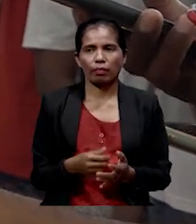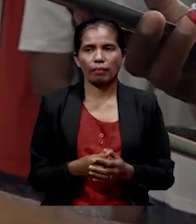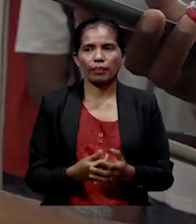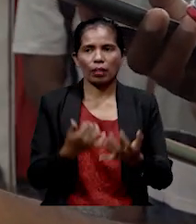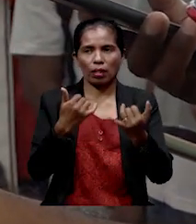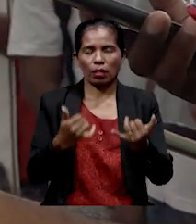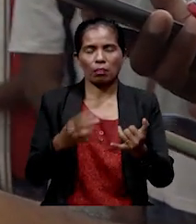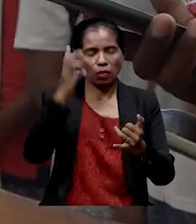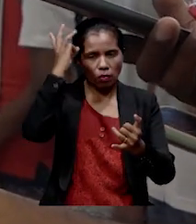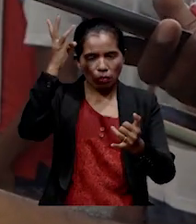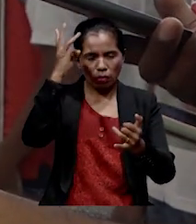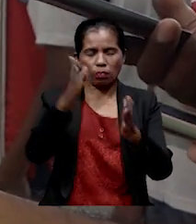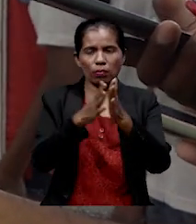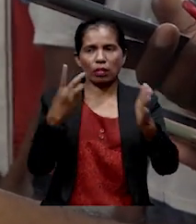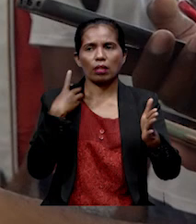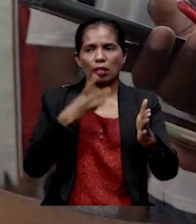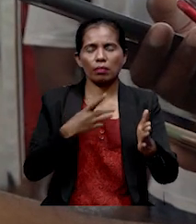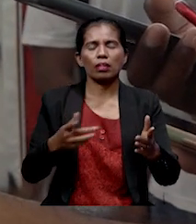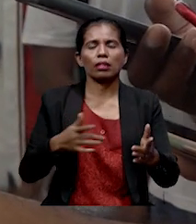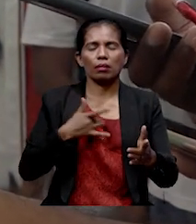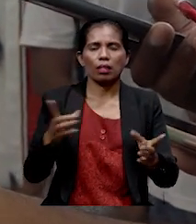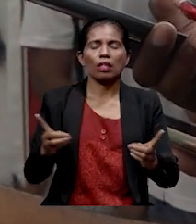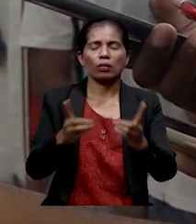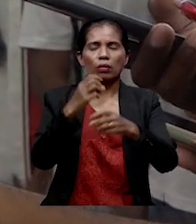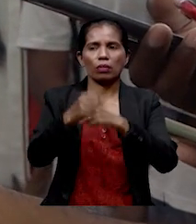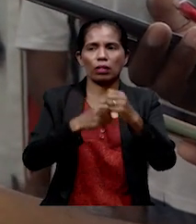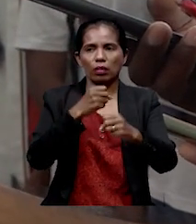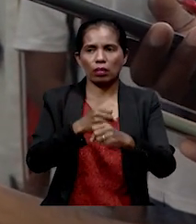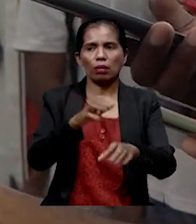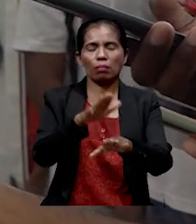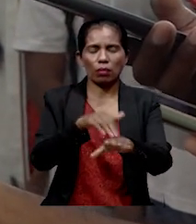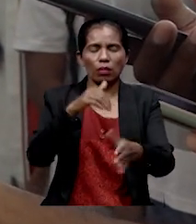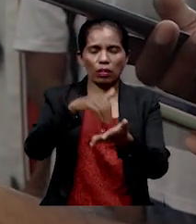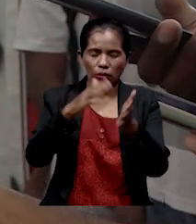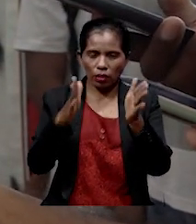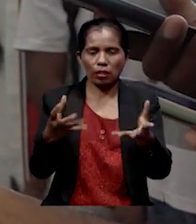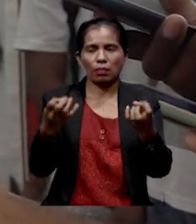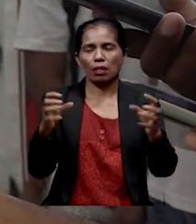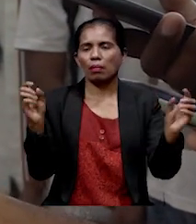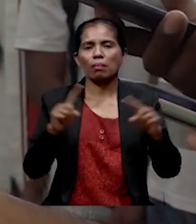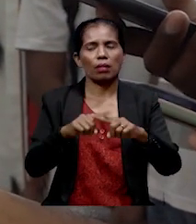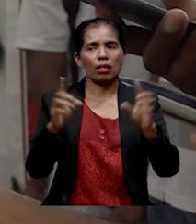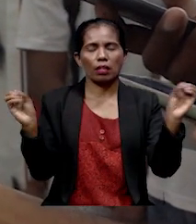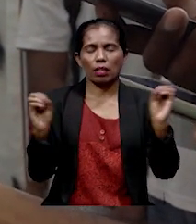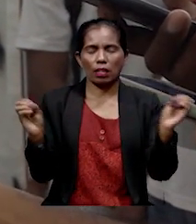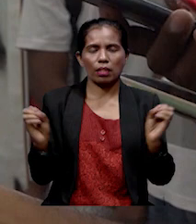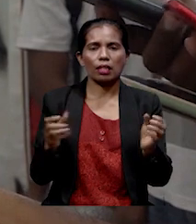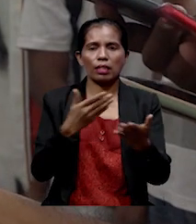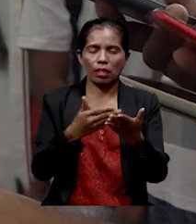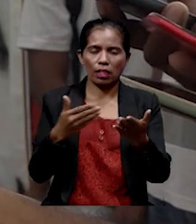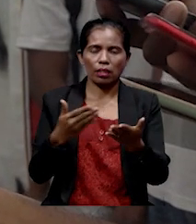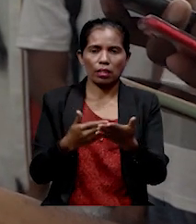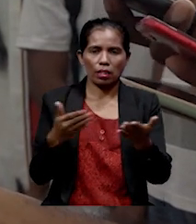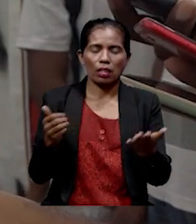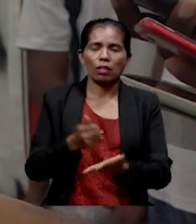da preocupação ne bem, ami sempre rasoro cada tina. Recruta estudante barak, mas bela iha facilidade ne bem,